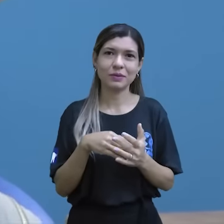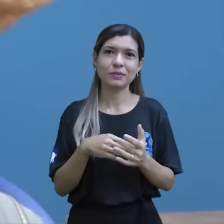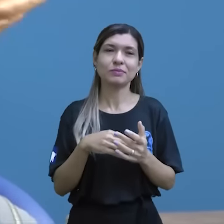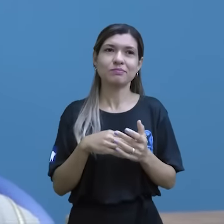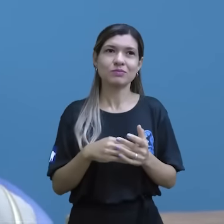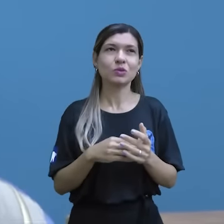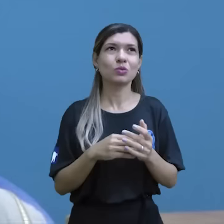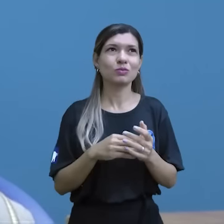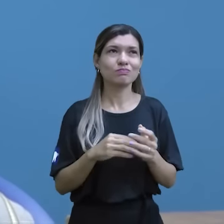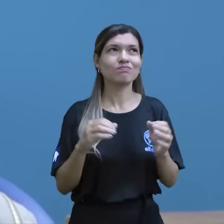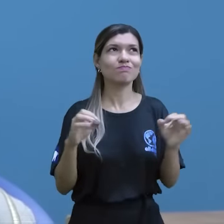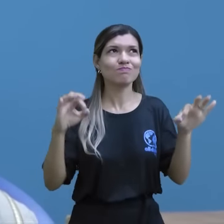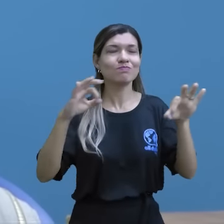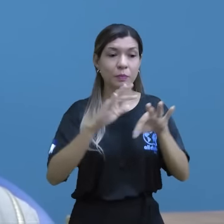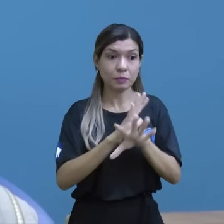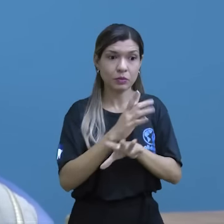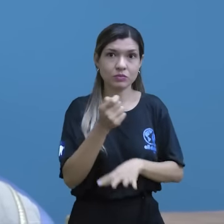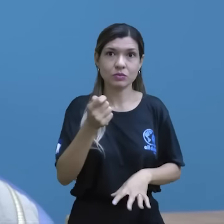tive aqueles